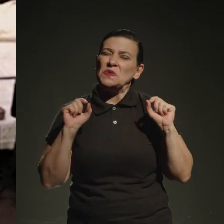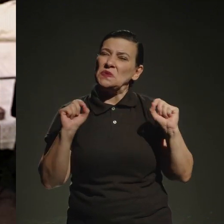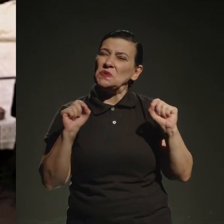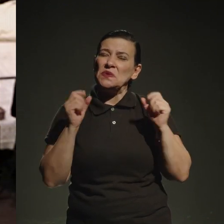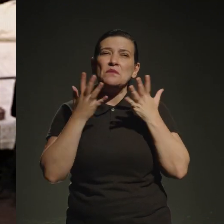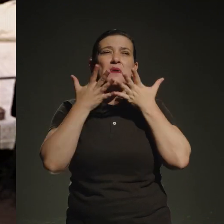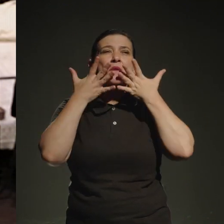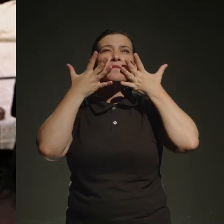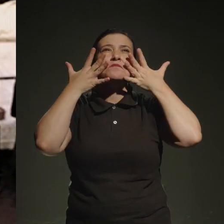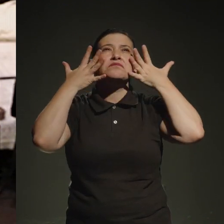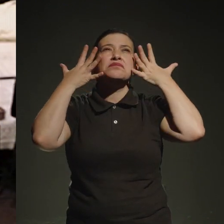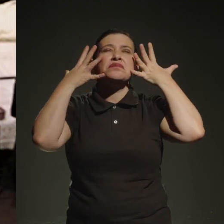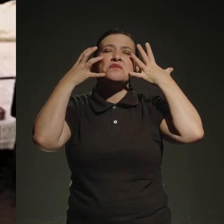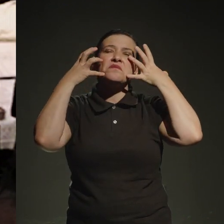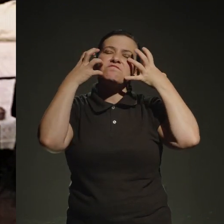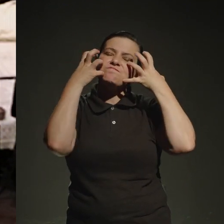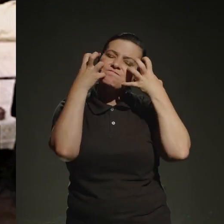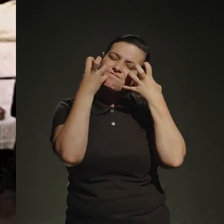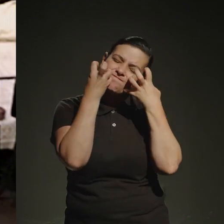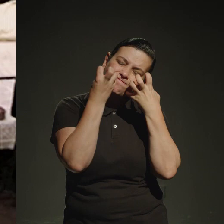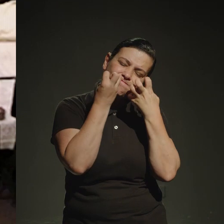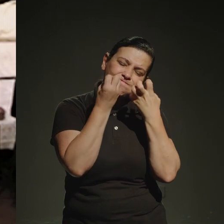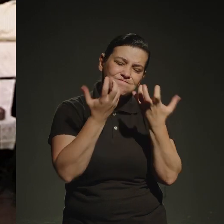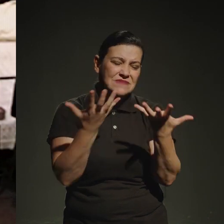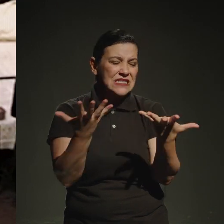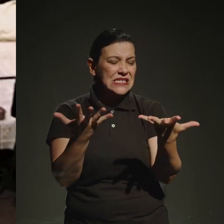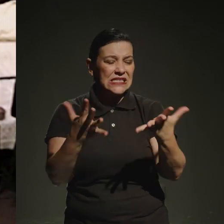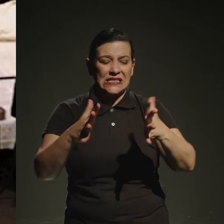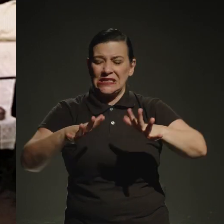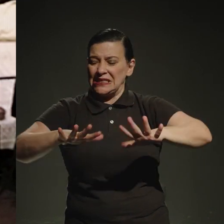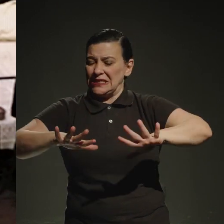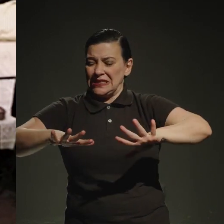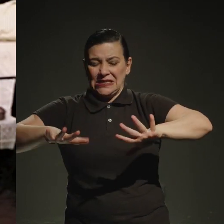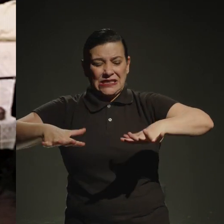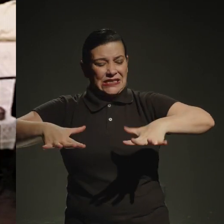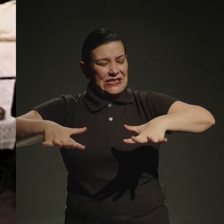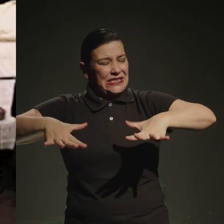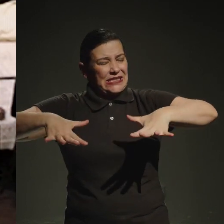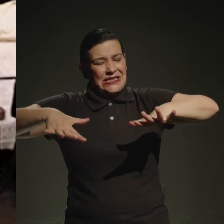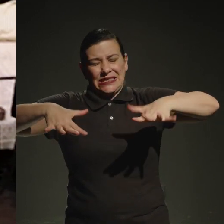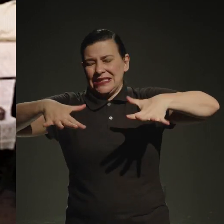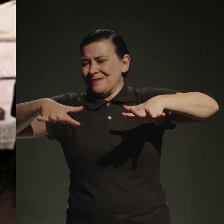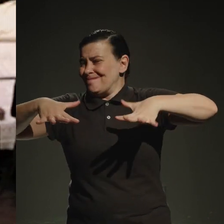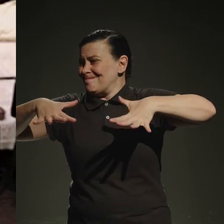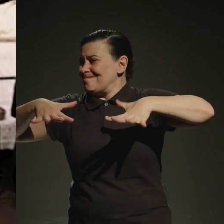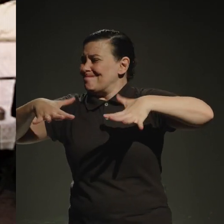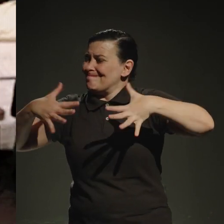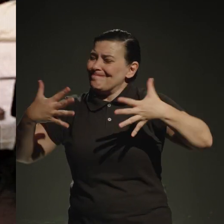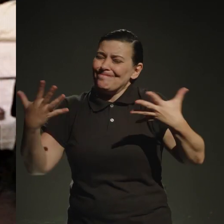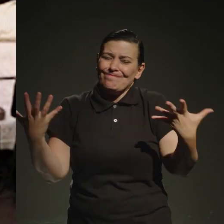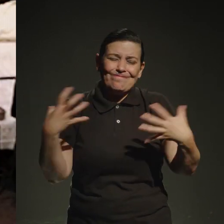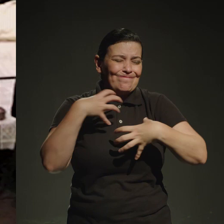Esta rede de rugas em meu rosto e as mãos me temem como de ressaca.